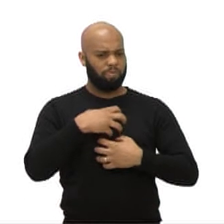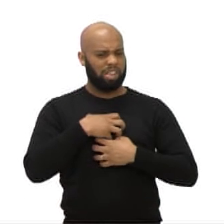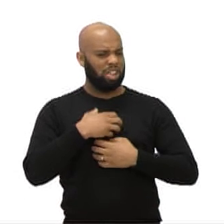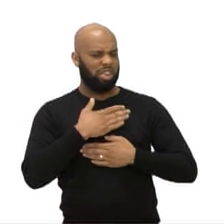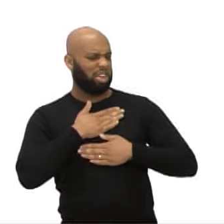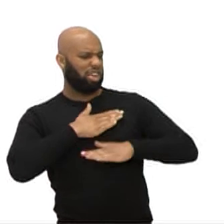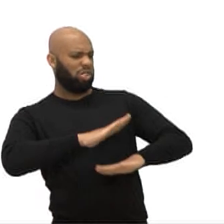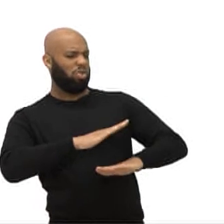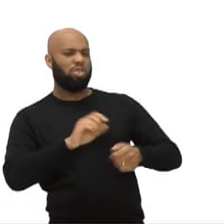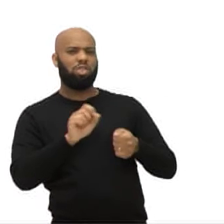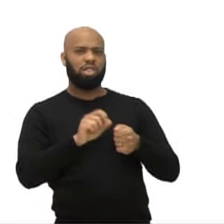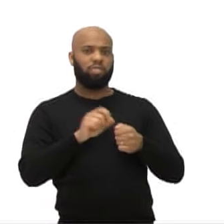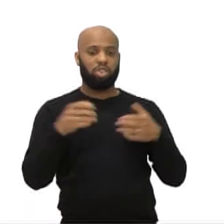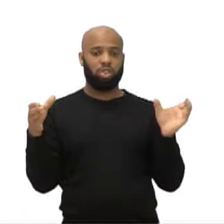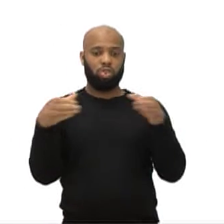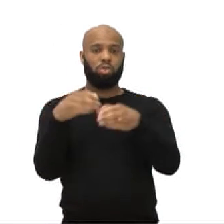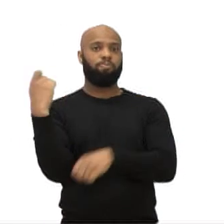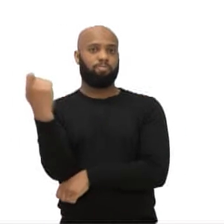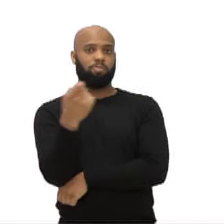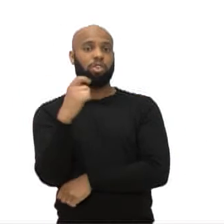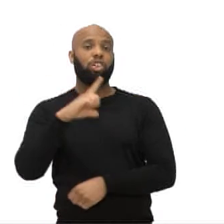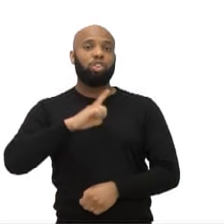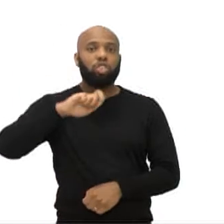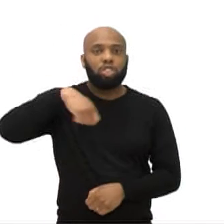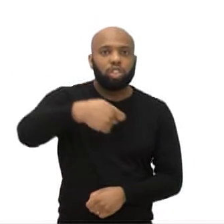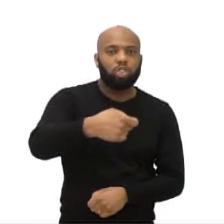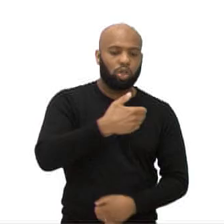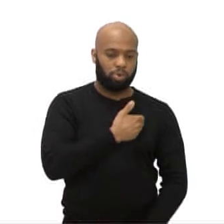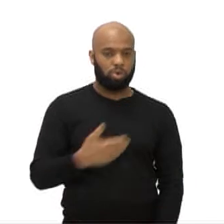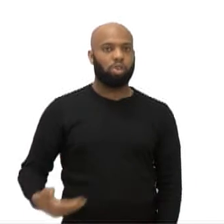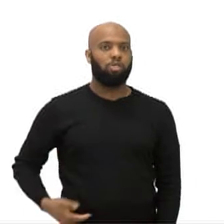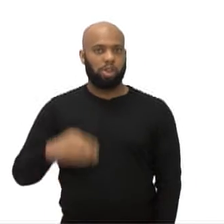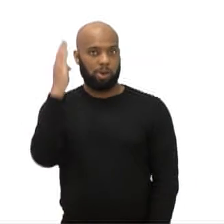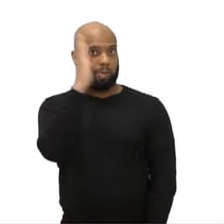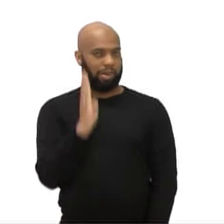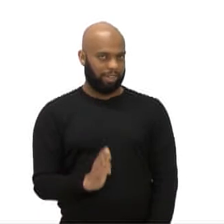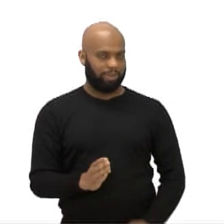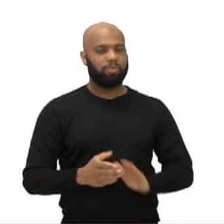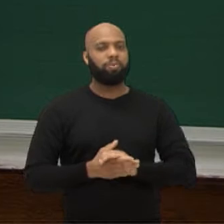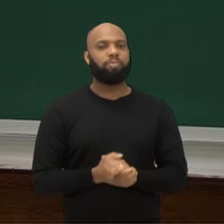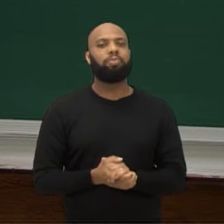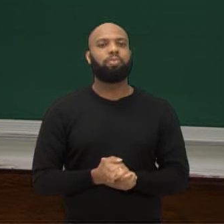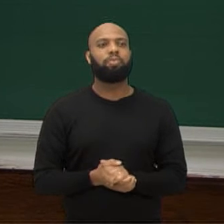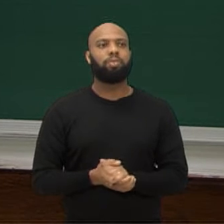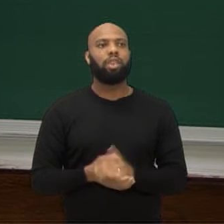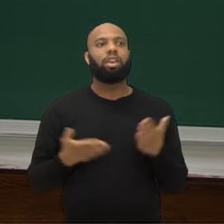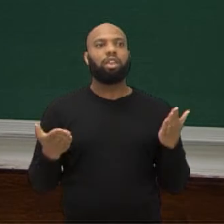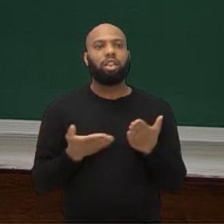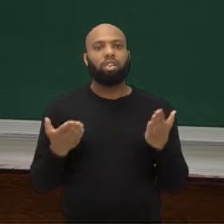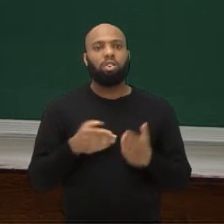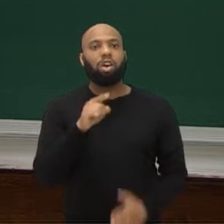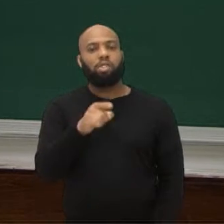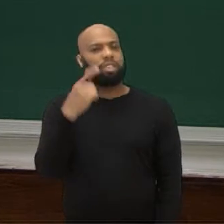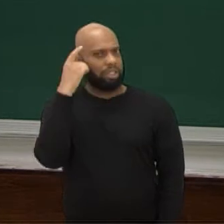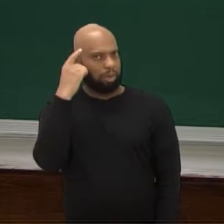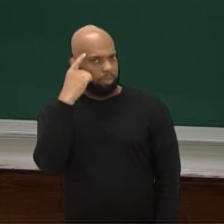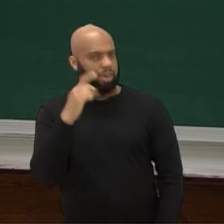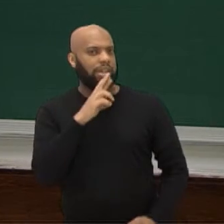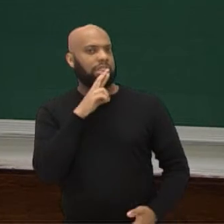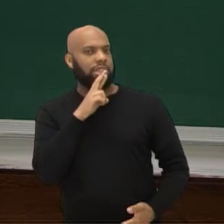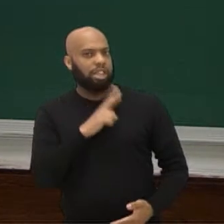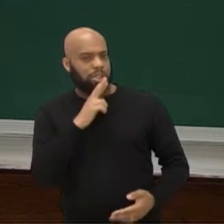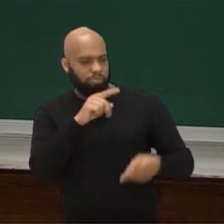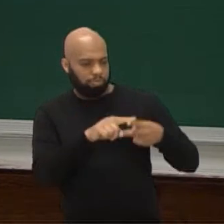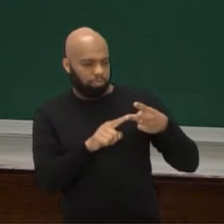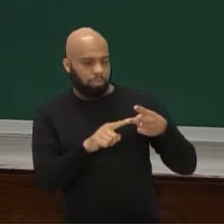insatisfação que os estancieiros gaúchos tinham em relação ao governo brasileiro. Então, respondam lá